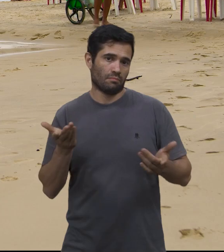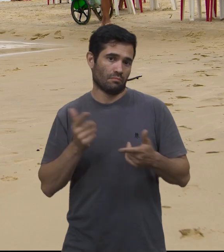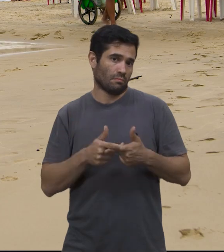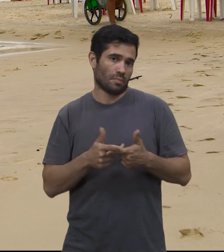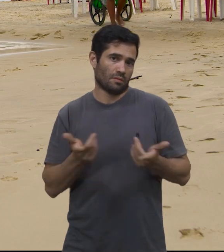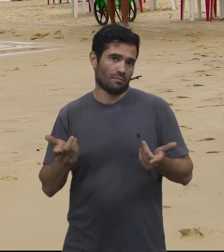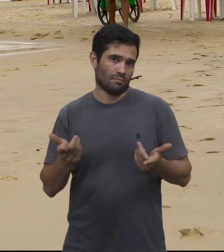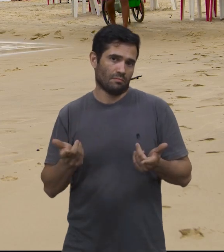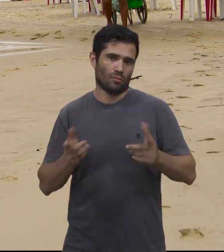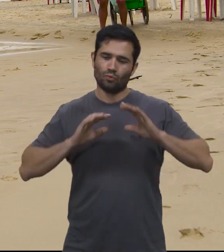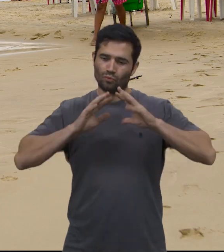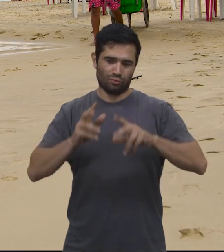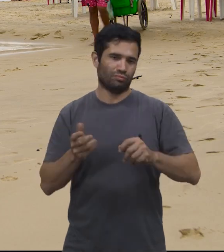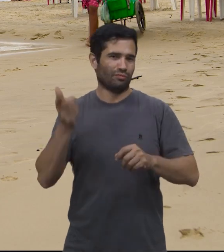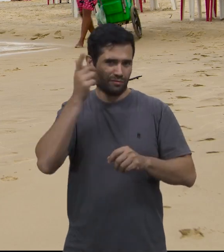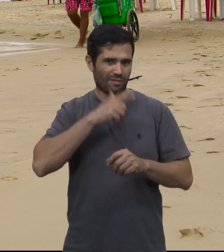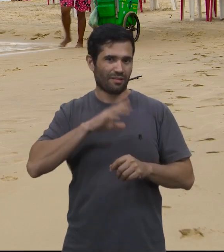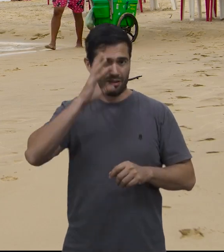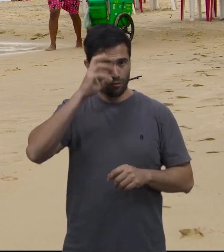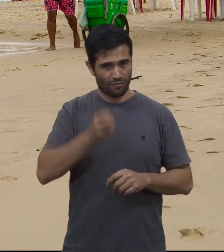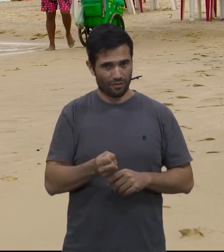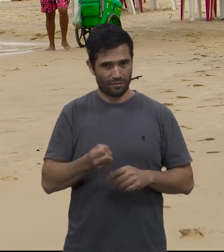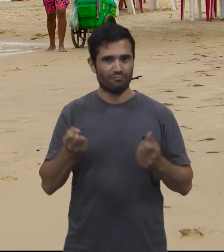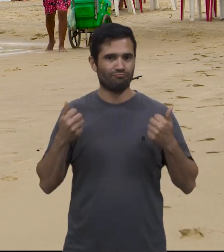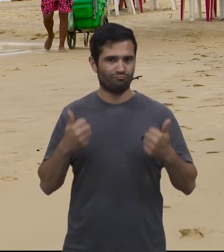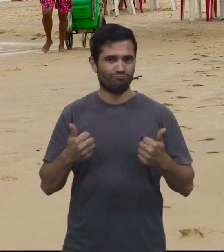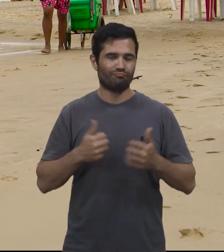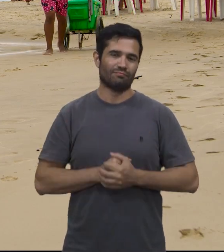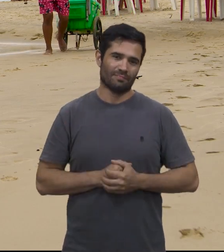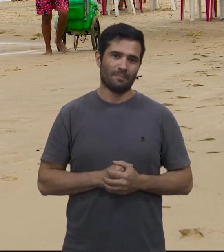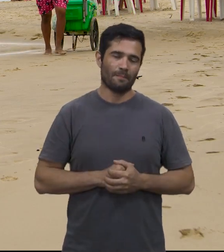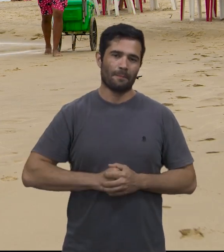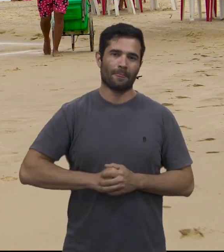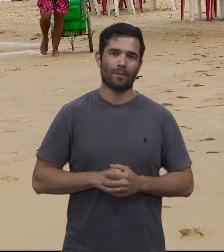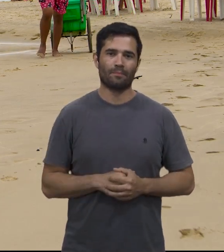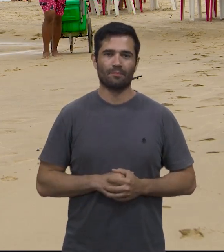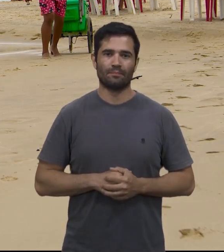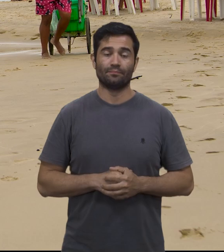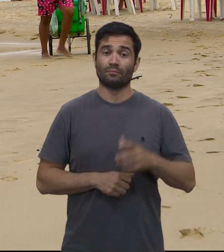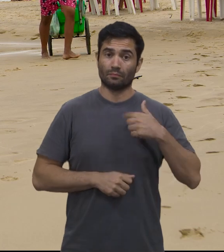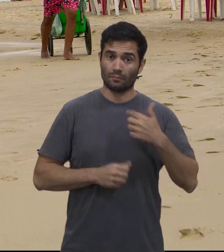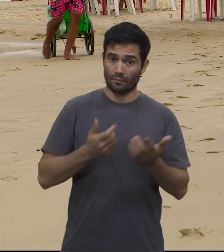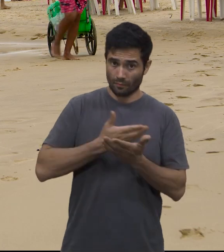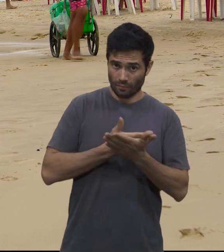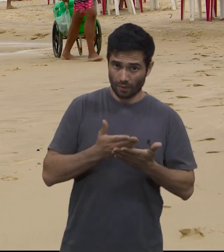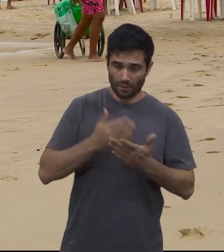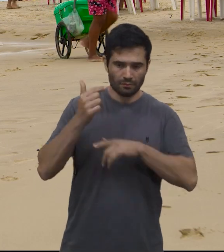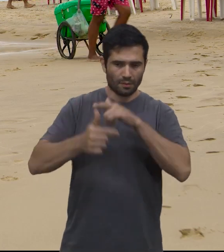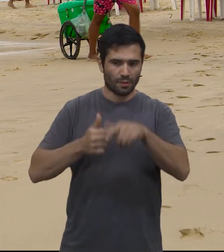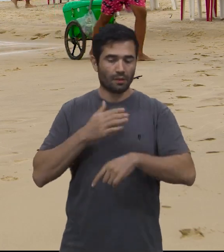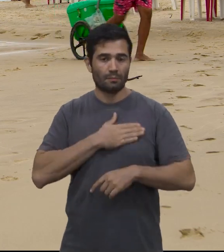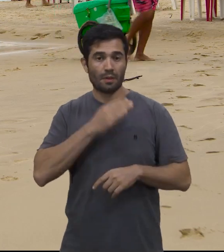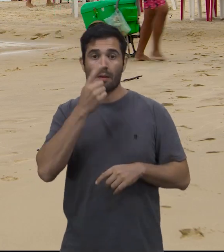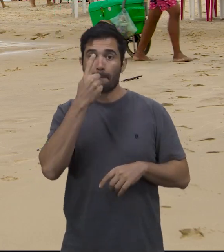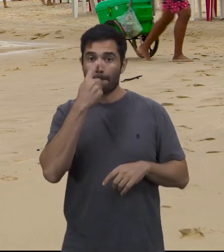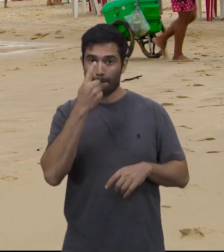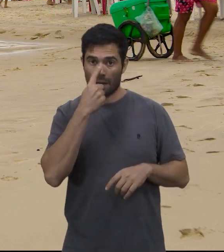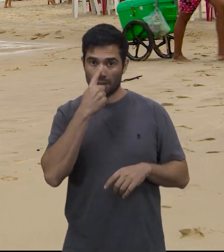Tudo tem, só não tem jeito é, mas dá certo, né, minha filha? Eu comecei a trabalhar